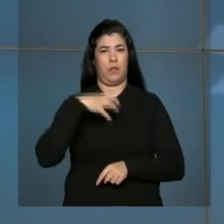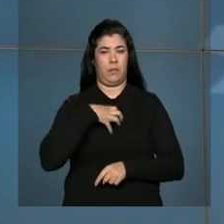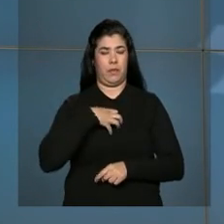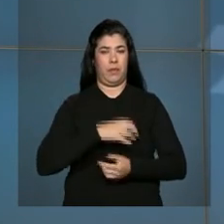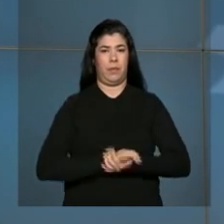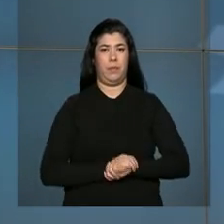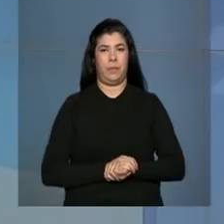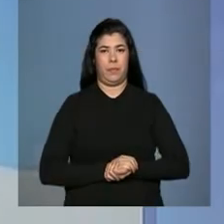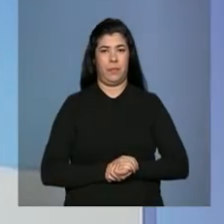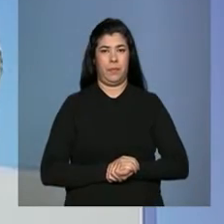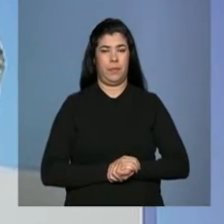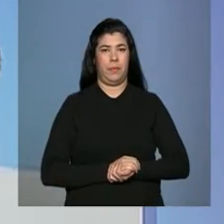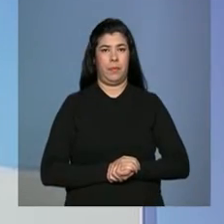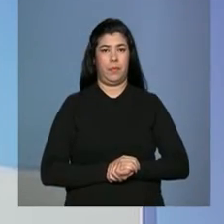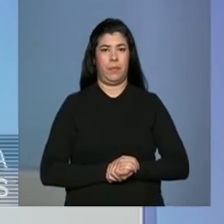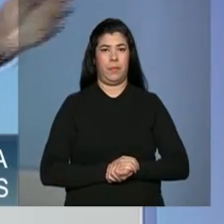Bahia.